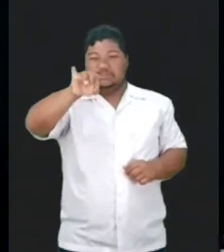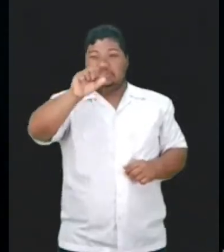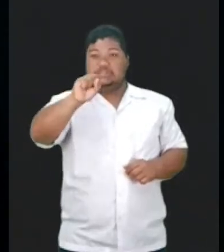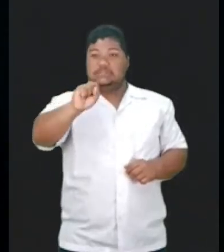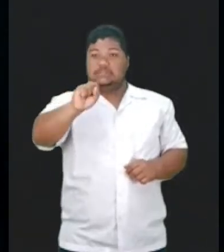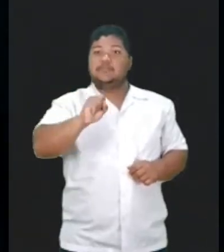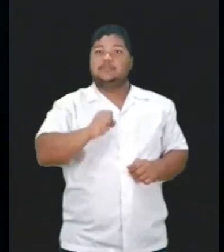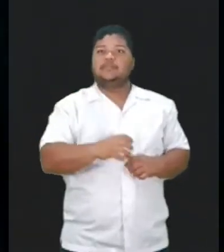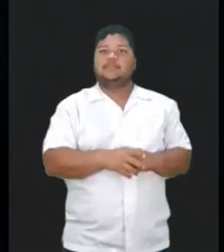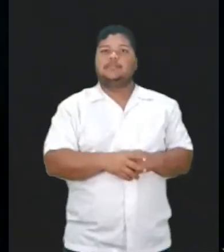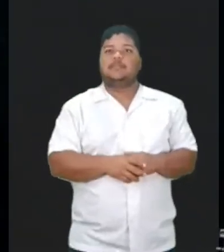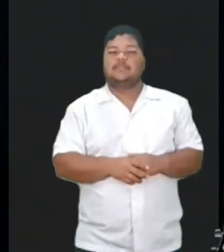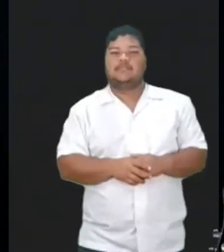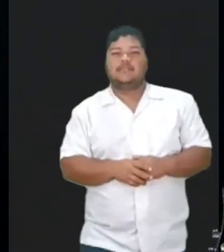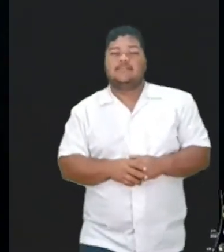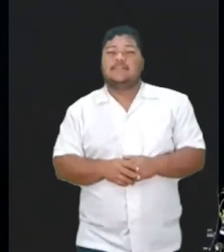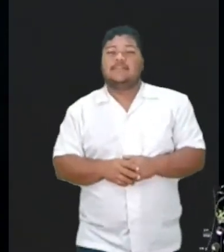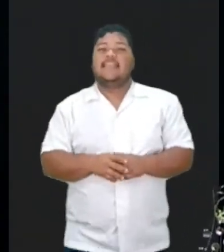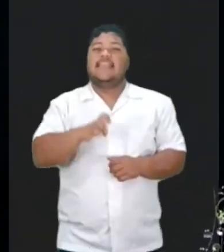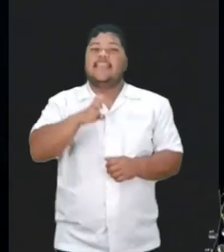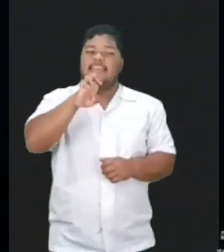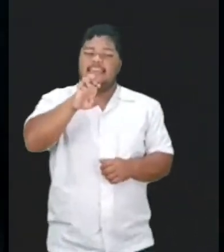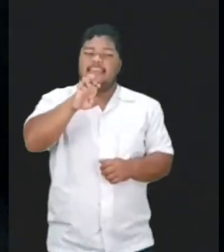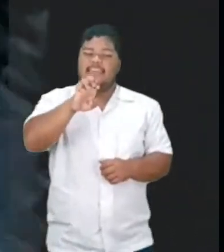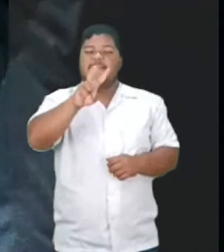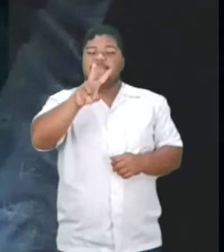Eva mitocondrial.